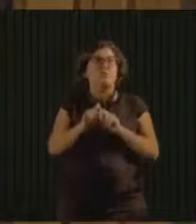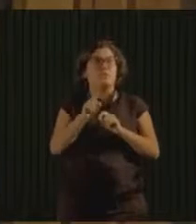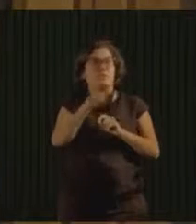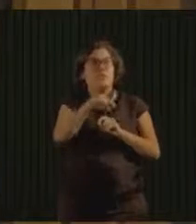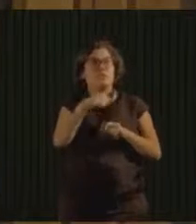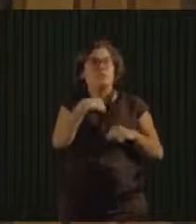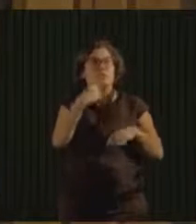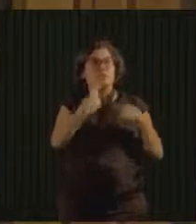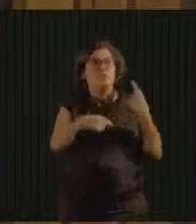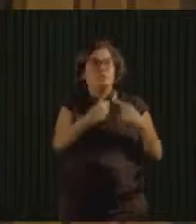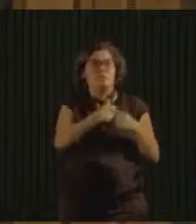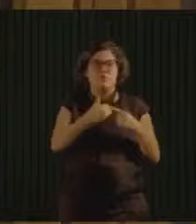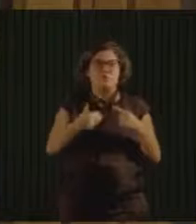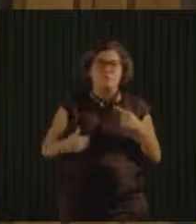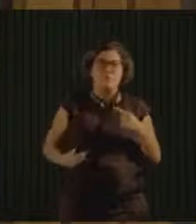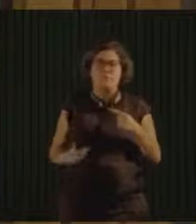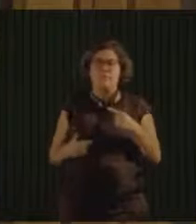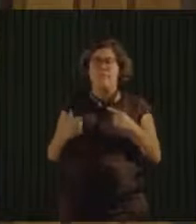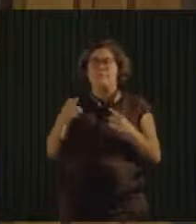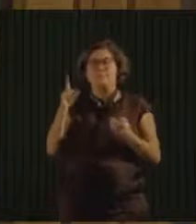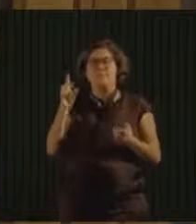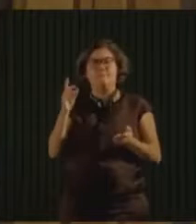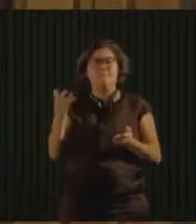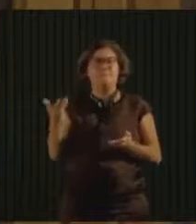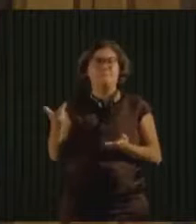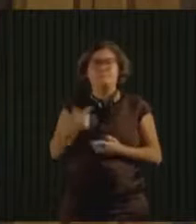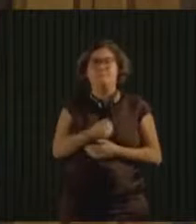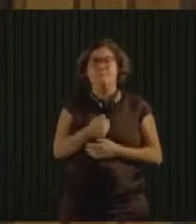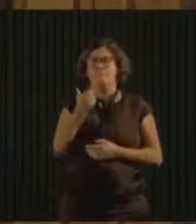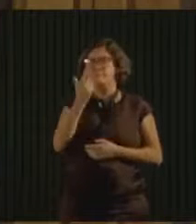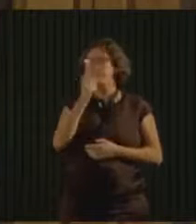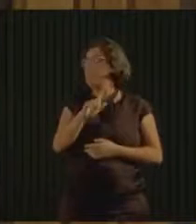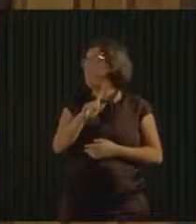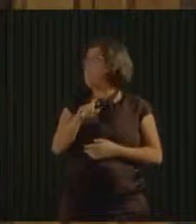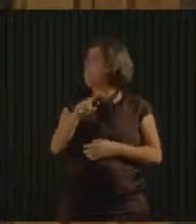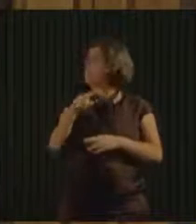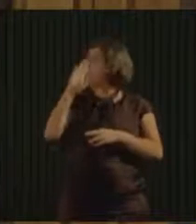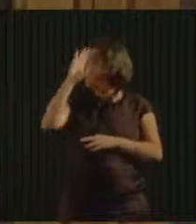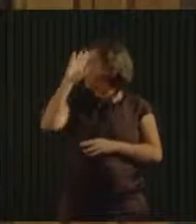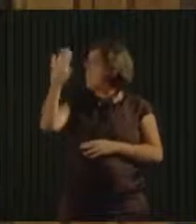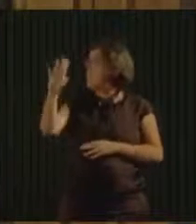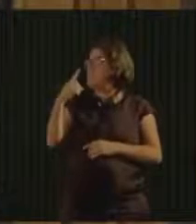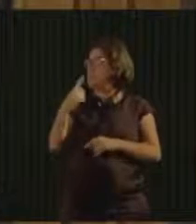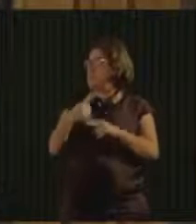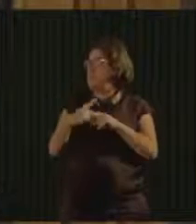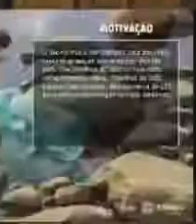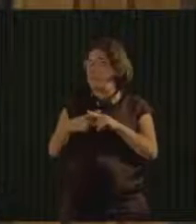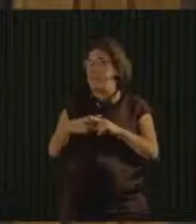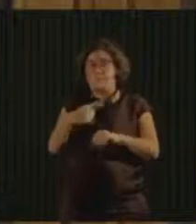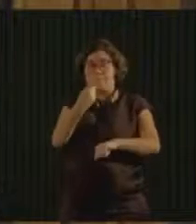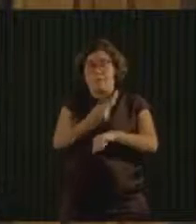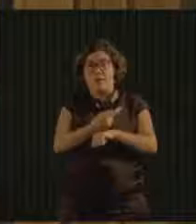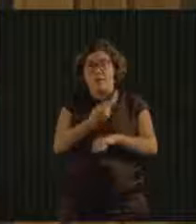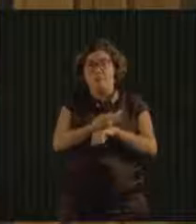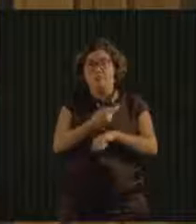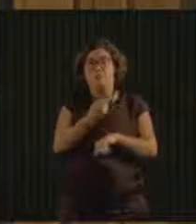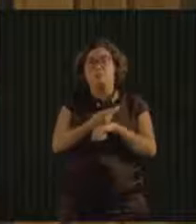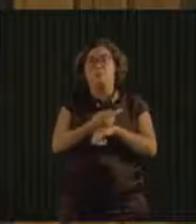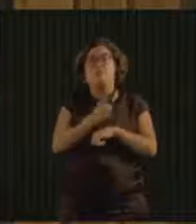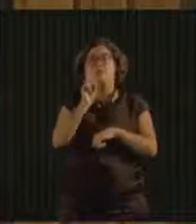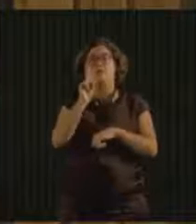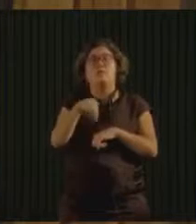essa política pública seja eficaz. E principalmente porque o resíduo plástico